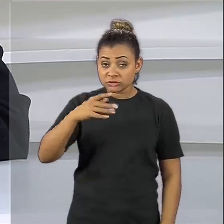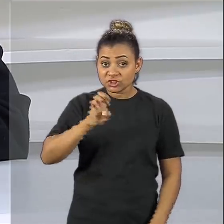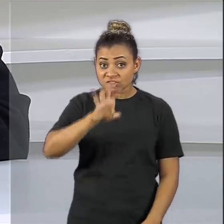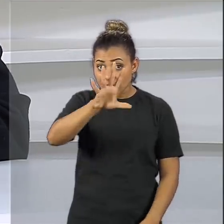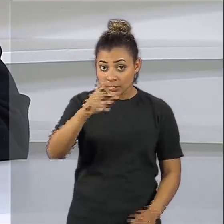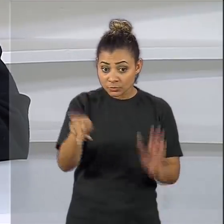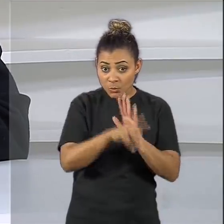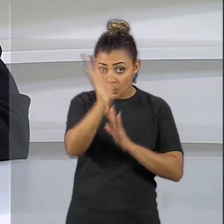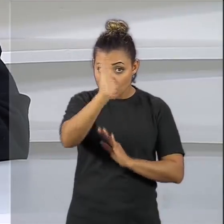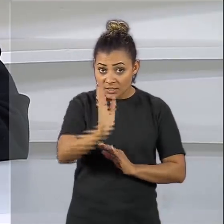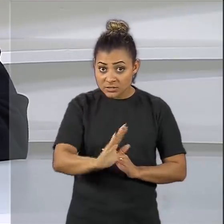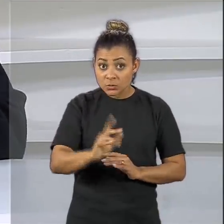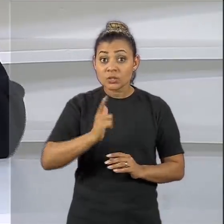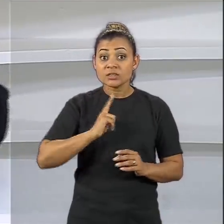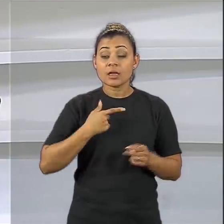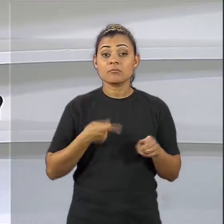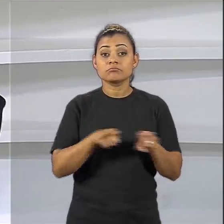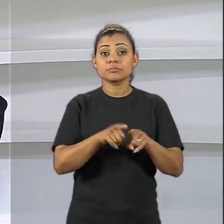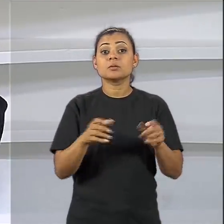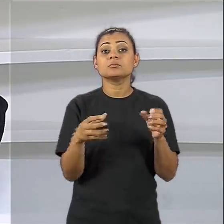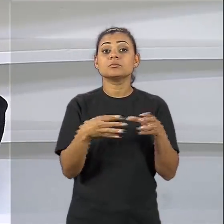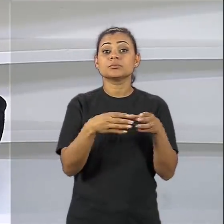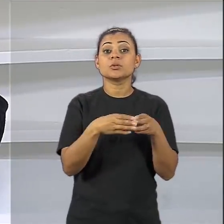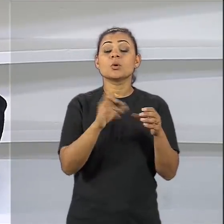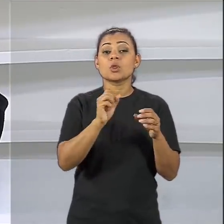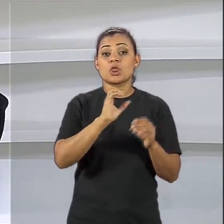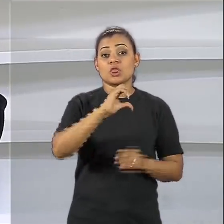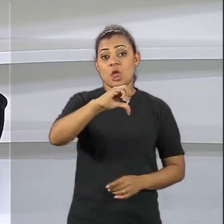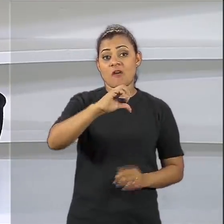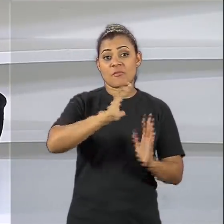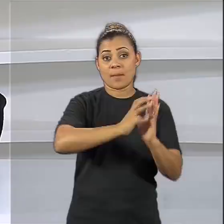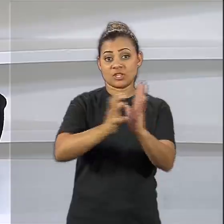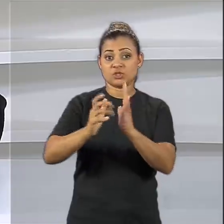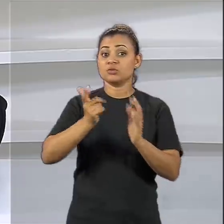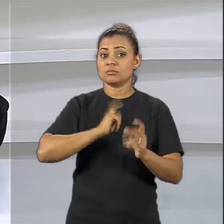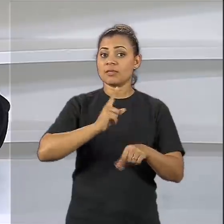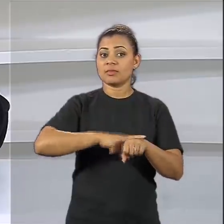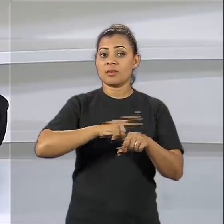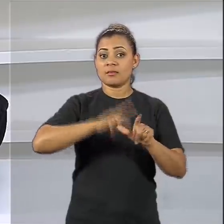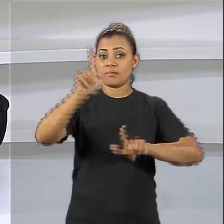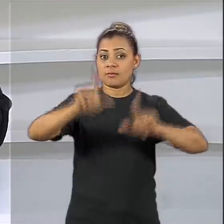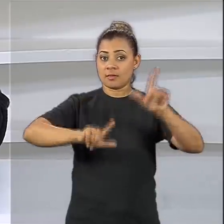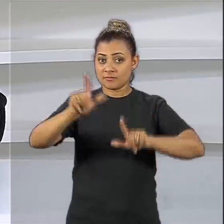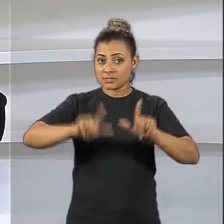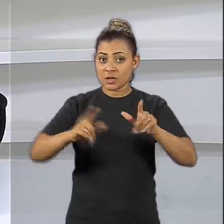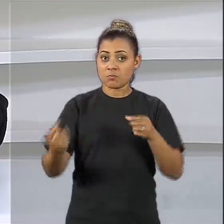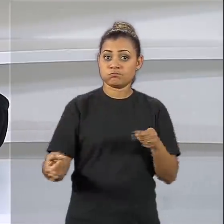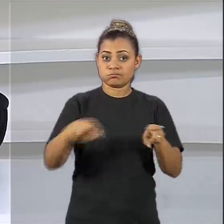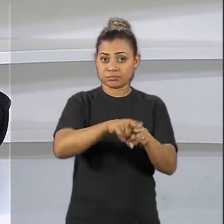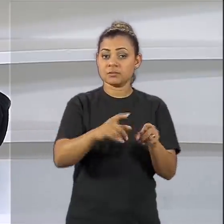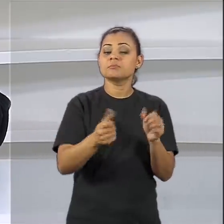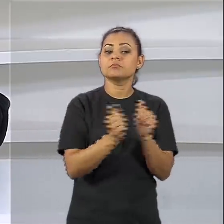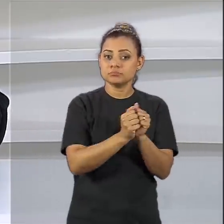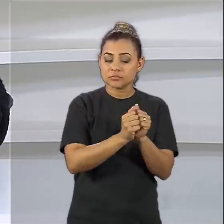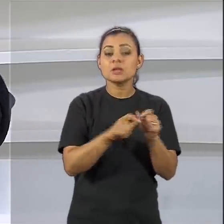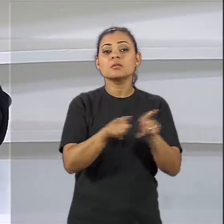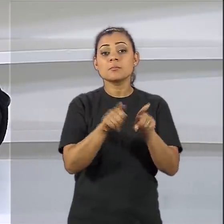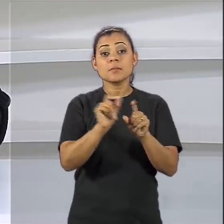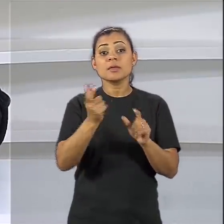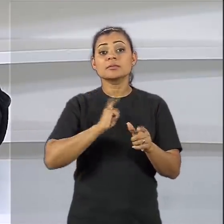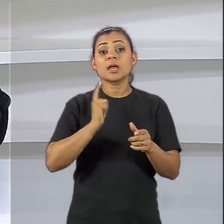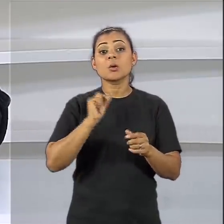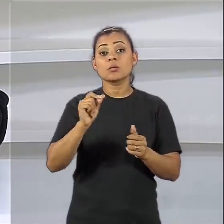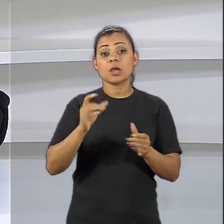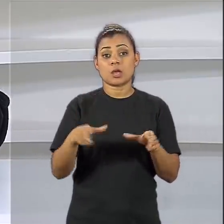uma coligação de 9 partidos. Isso significa ter tempo de televisão, significa ter recursos e significa ter